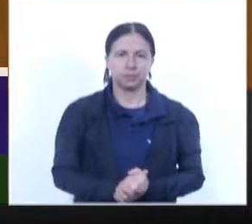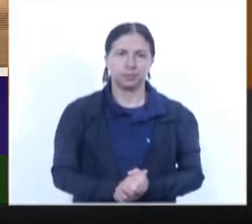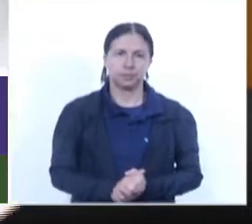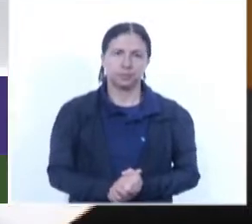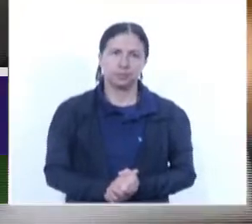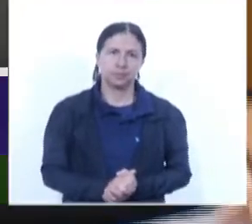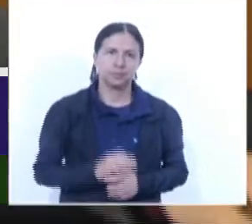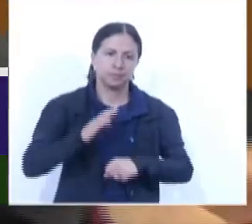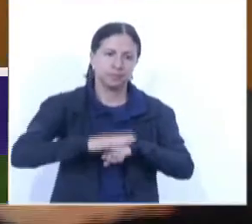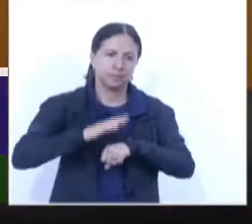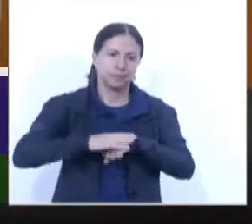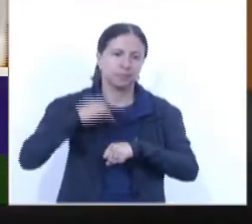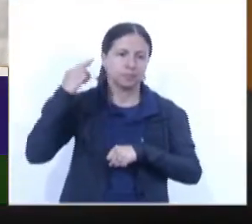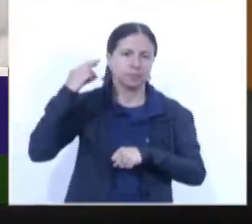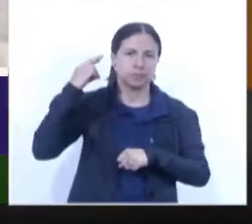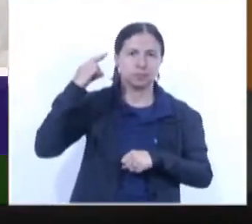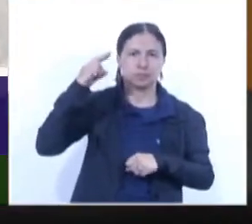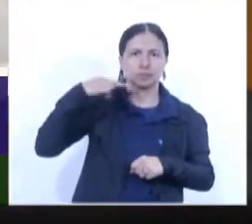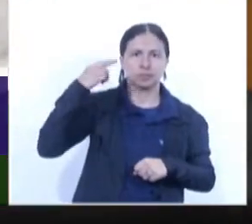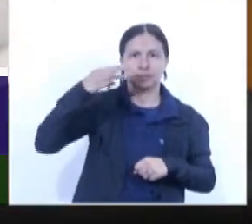Murilo Ferreira